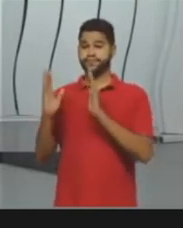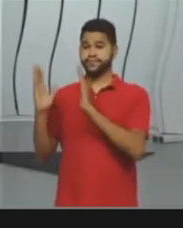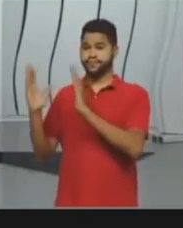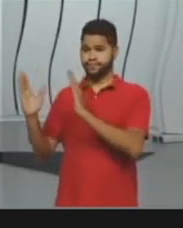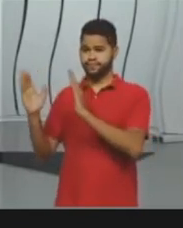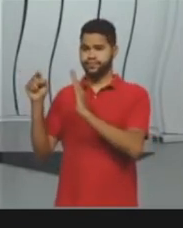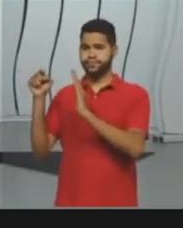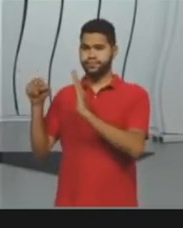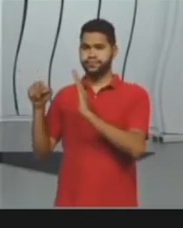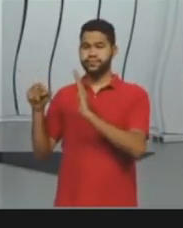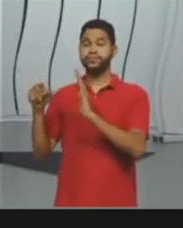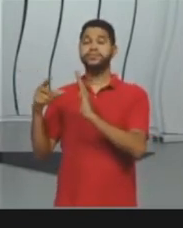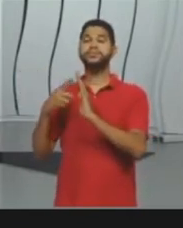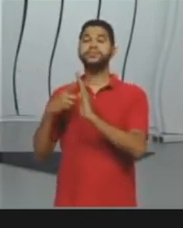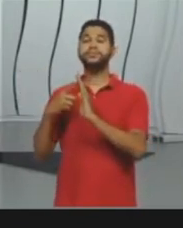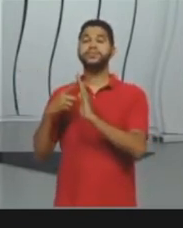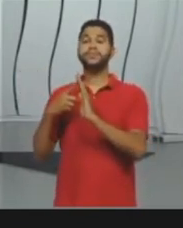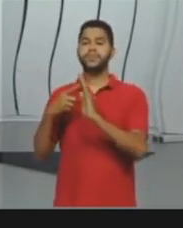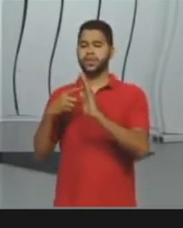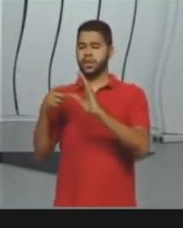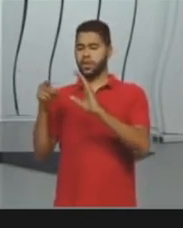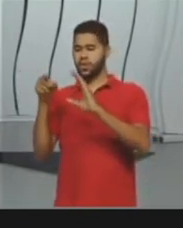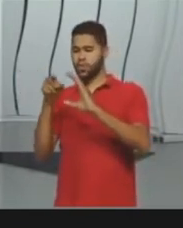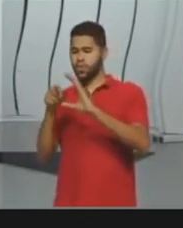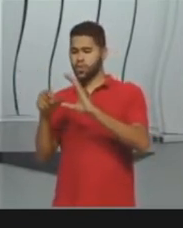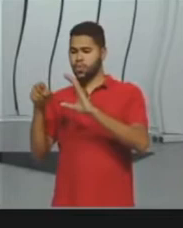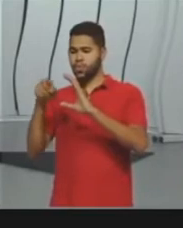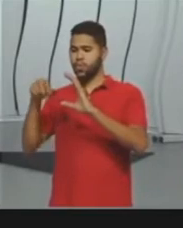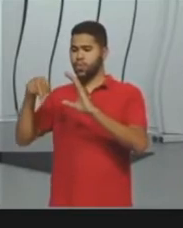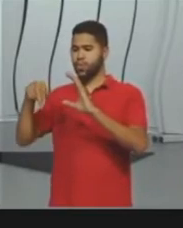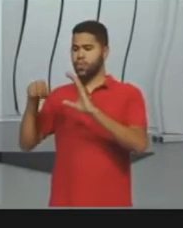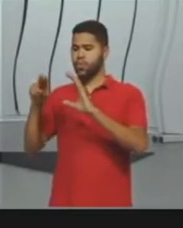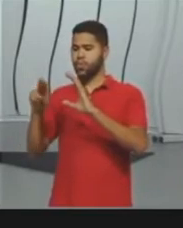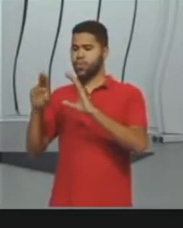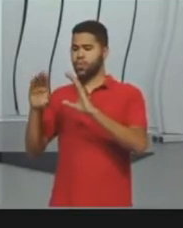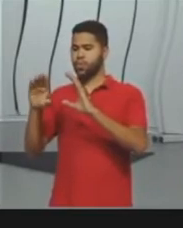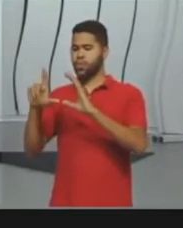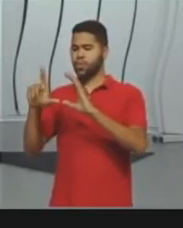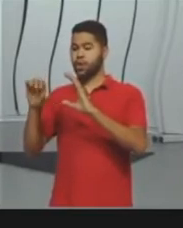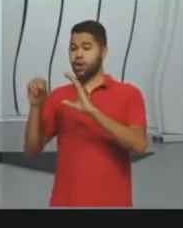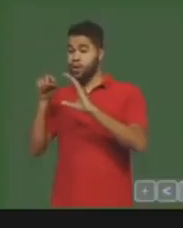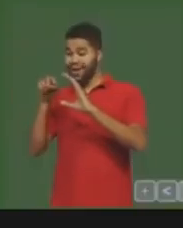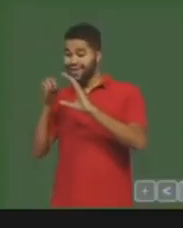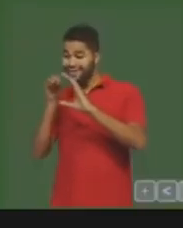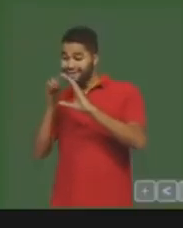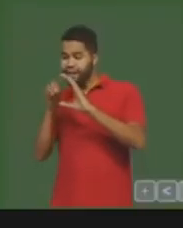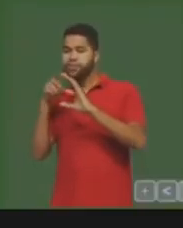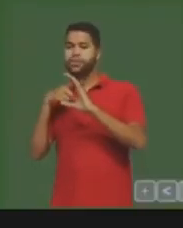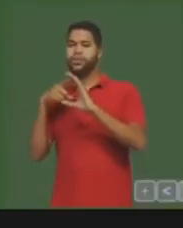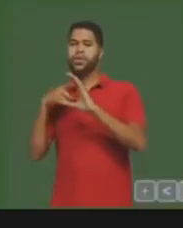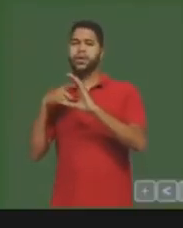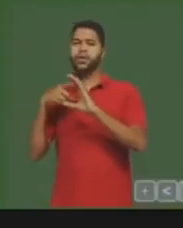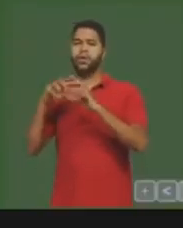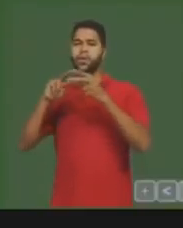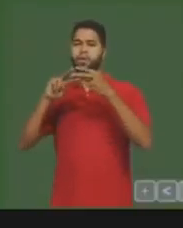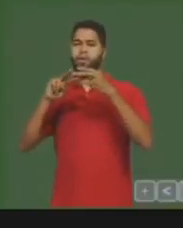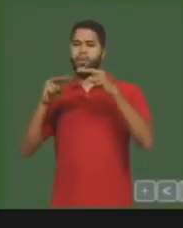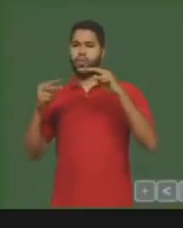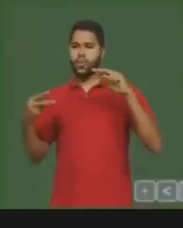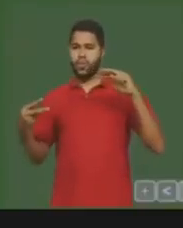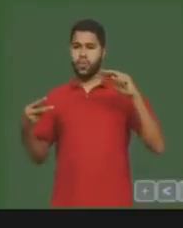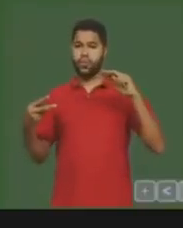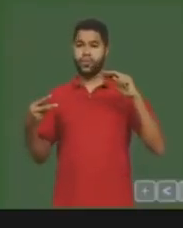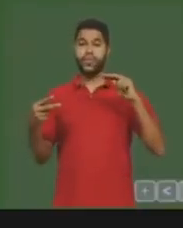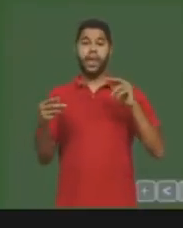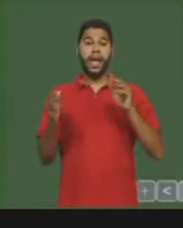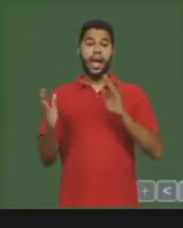célula, ela tem um núcleo bem definido. E aqui dentro do núcleo tem o DNA, tem o material genético. Já essa segunda célula aqui não